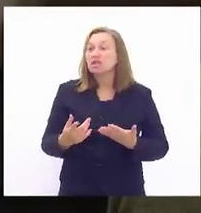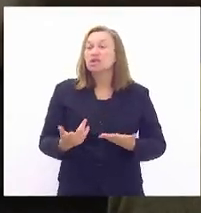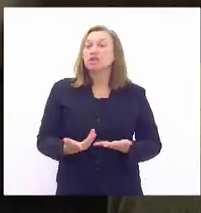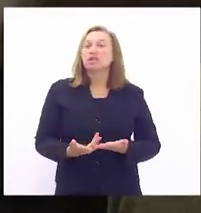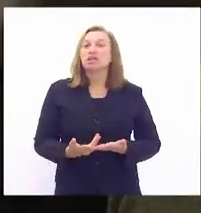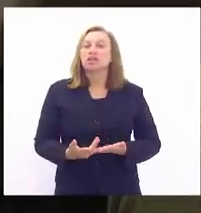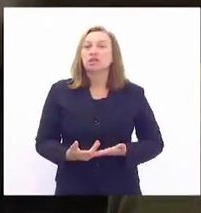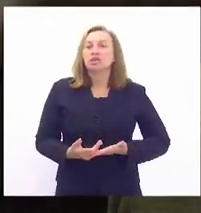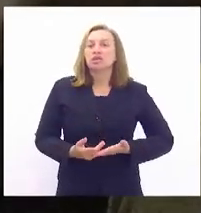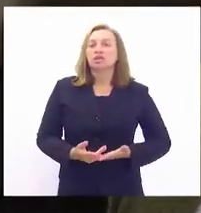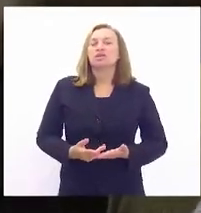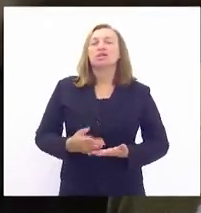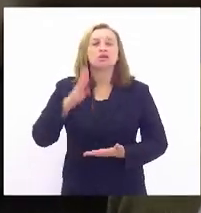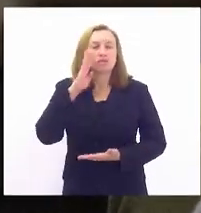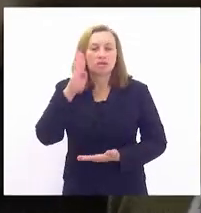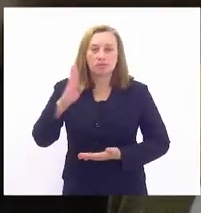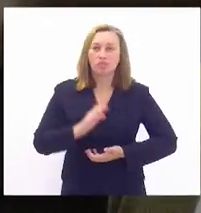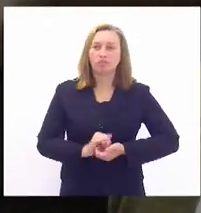de forma fundamental.